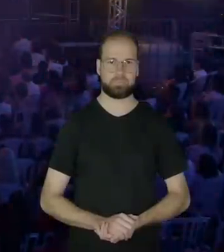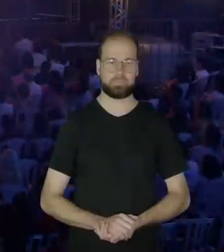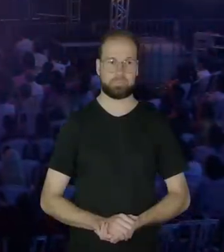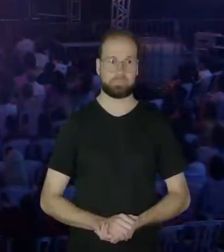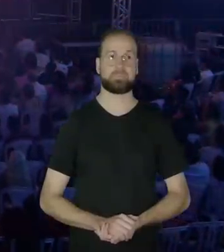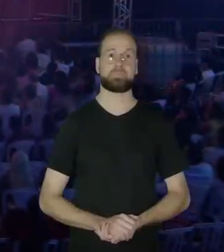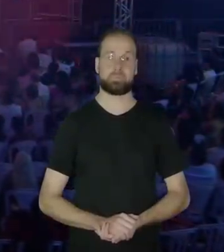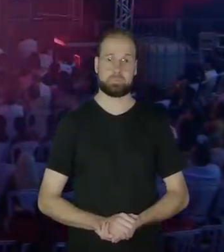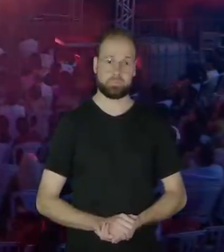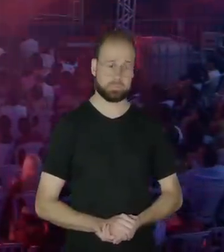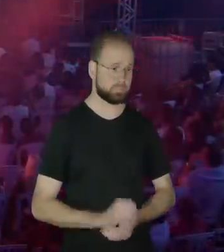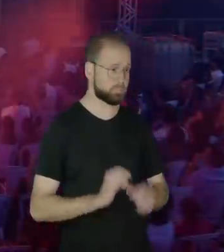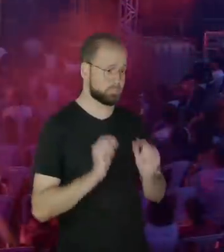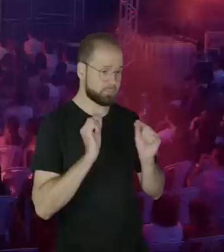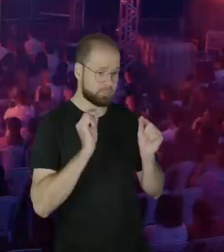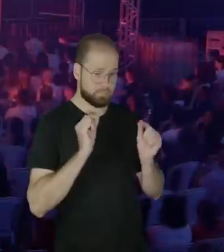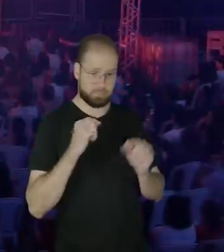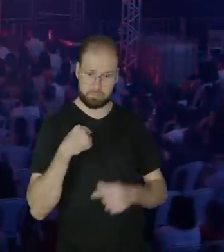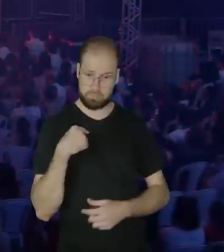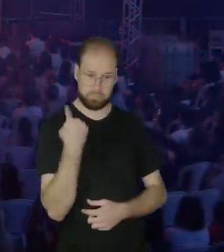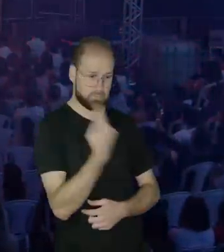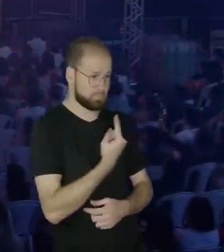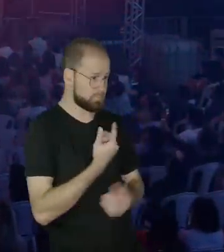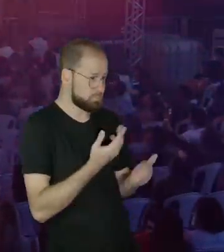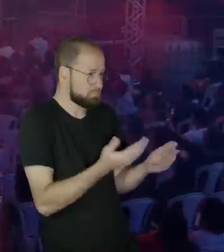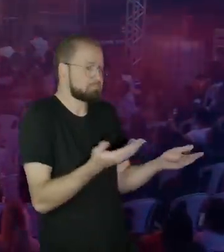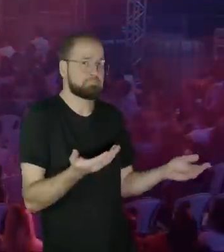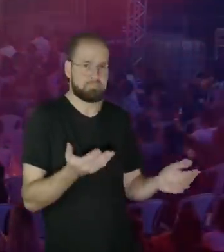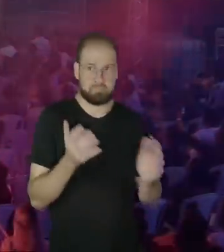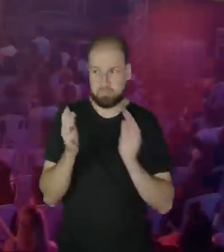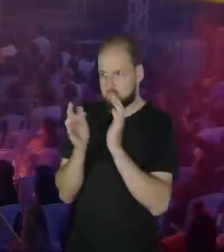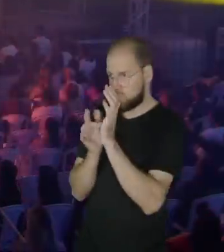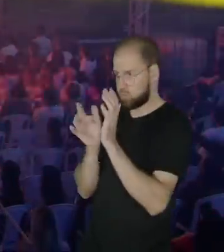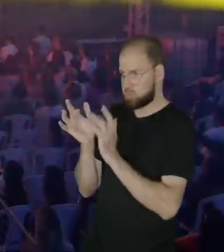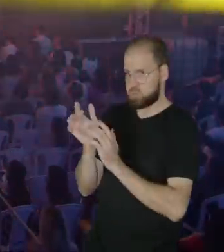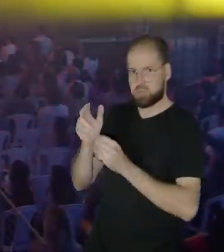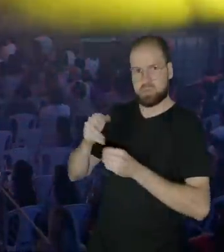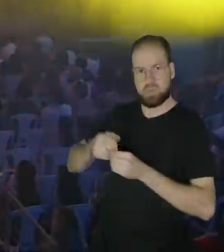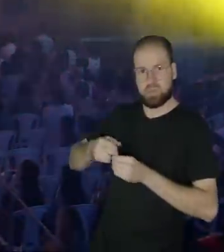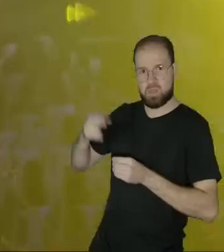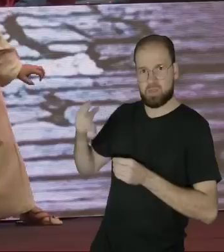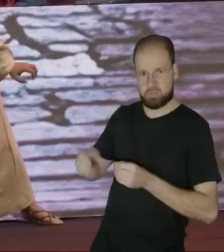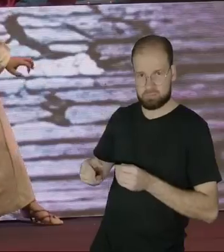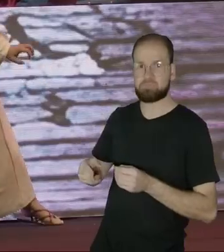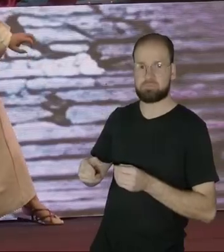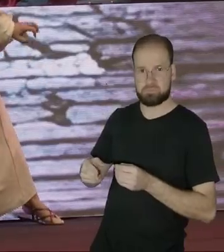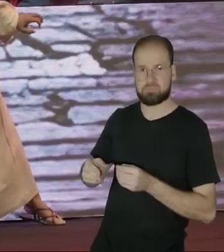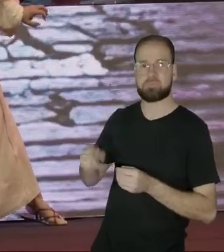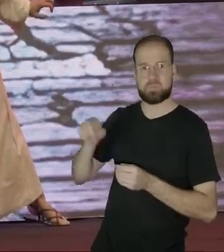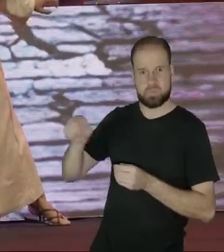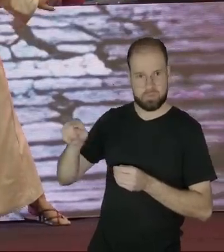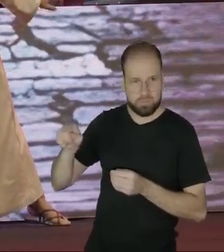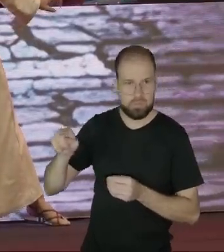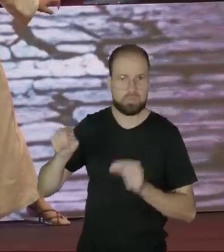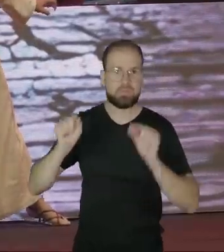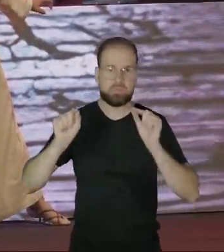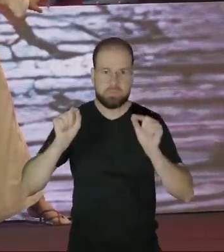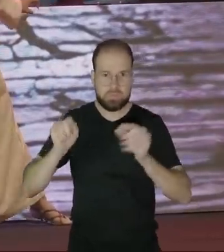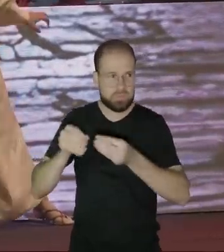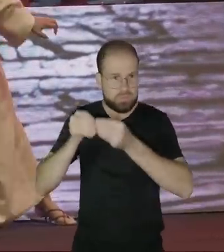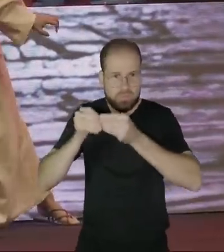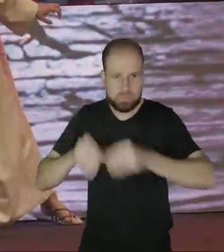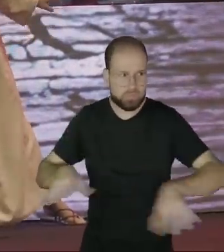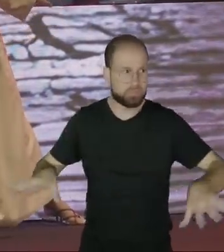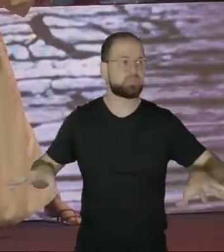Nós contigo, Jesus Nazareno, viestes a destruir-nos.